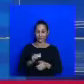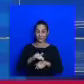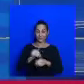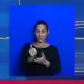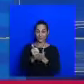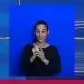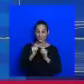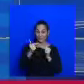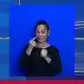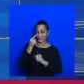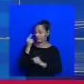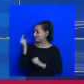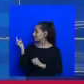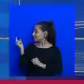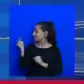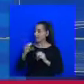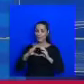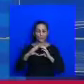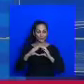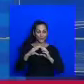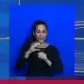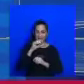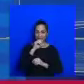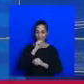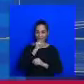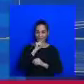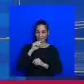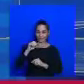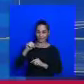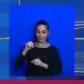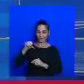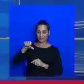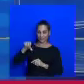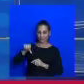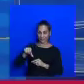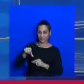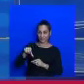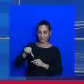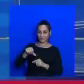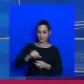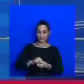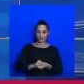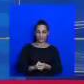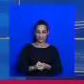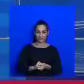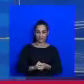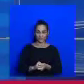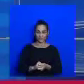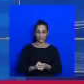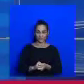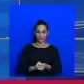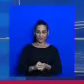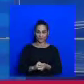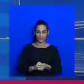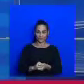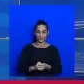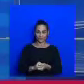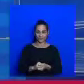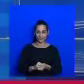Vem sorte, vem sorte. Bola laranja 09. Laranja número 09.